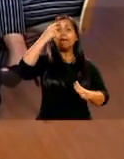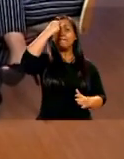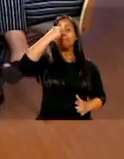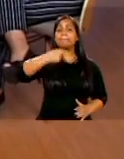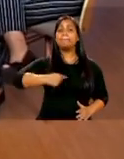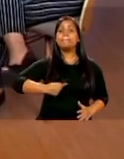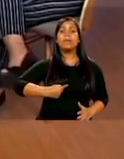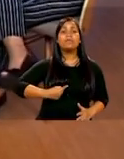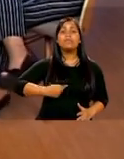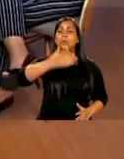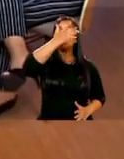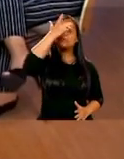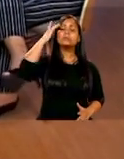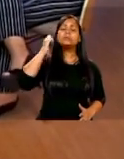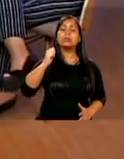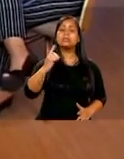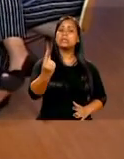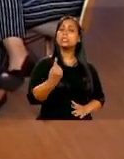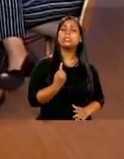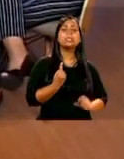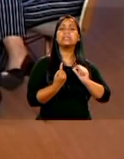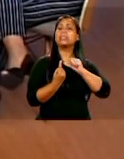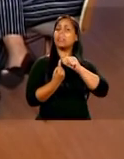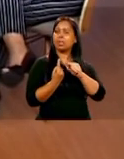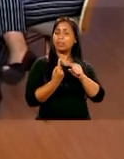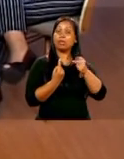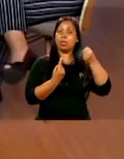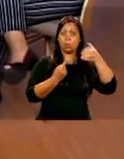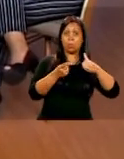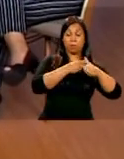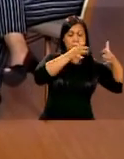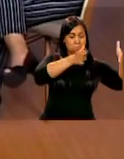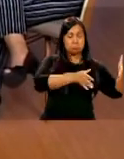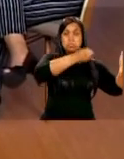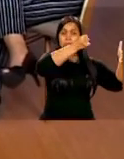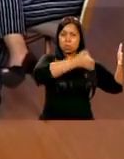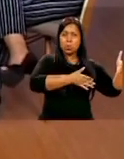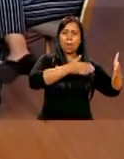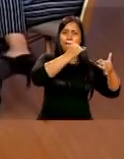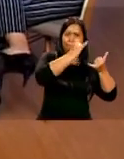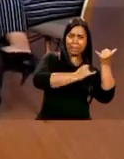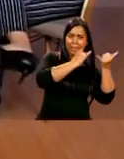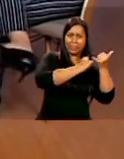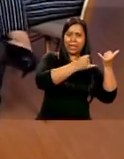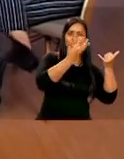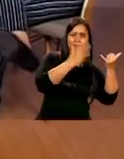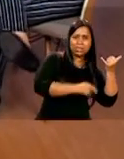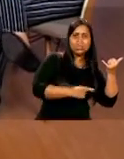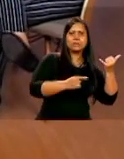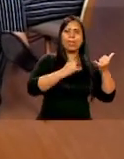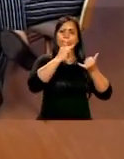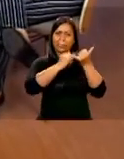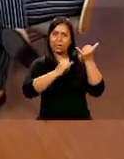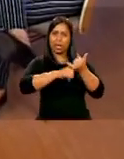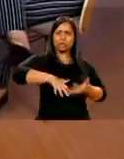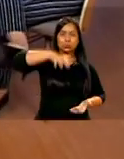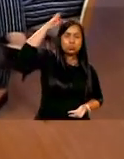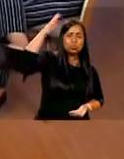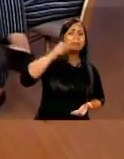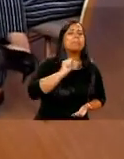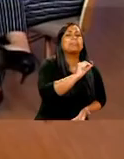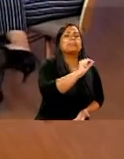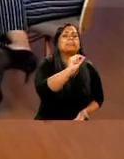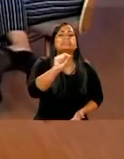paciente da ACD? Quem que chega até vocês? O Éder falou no primeiro bloco que era metade de criança, metade de adultos, mas quem são essas